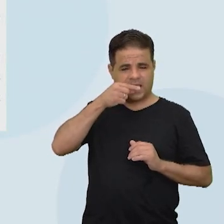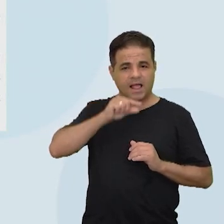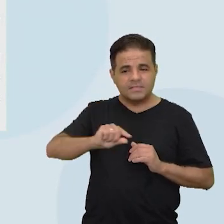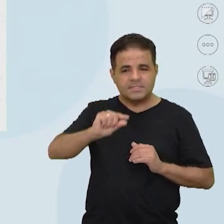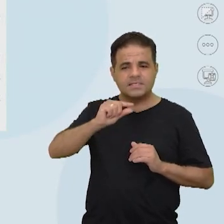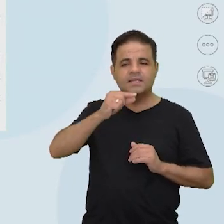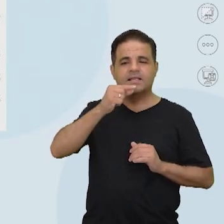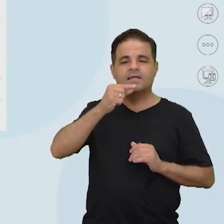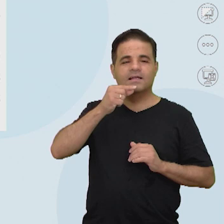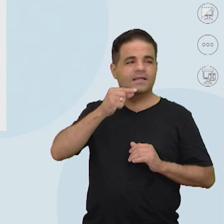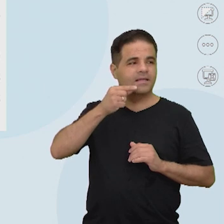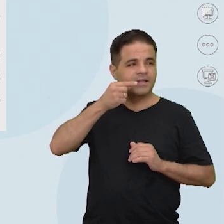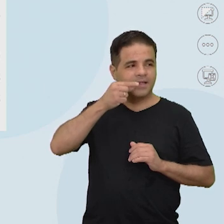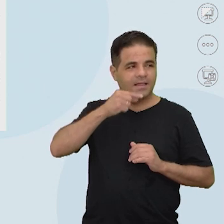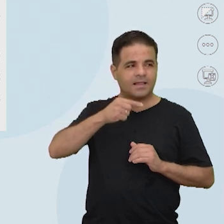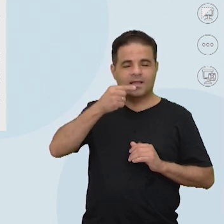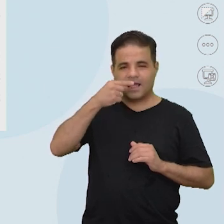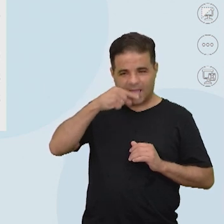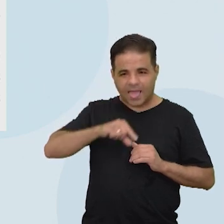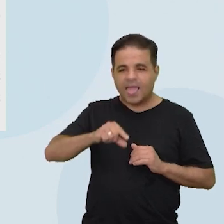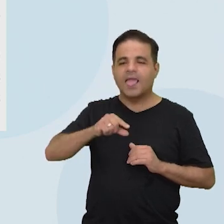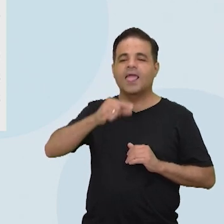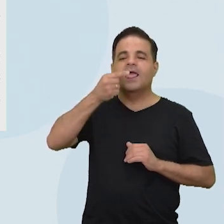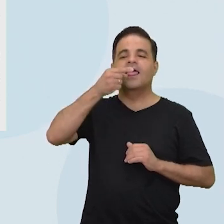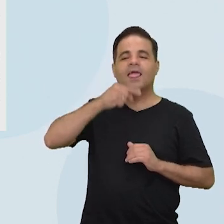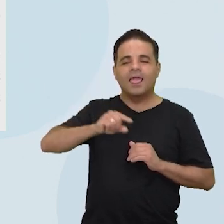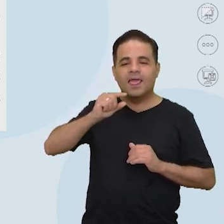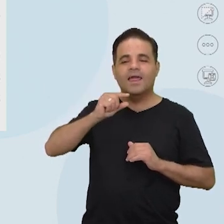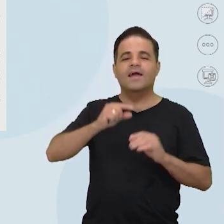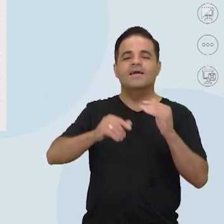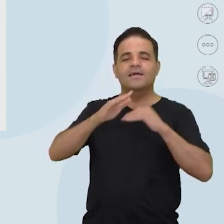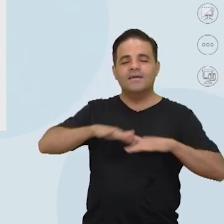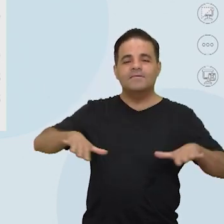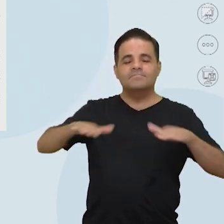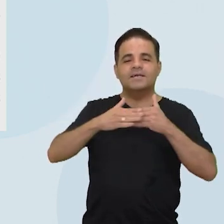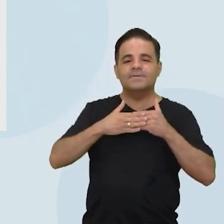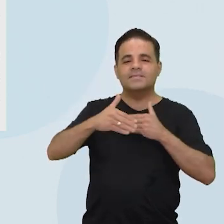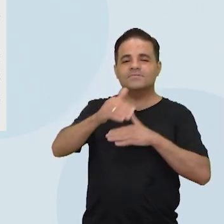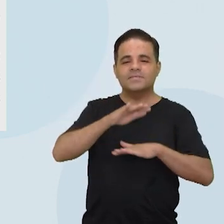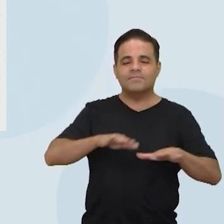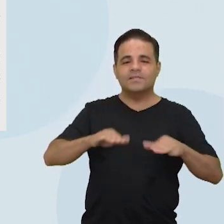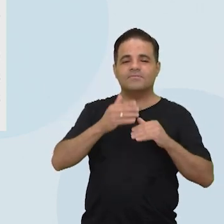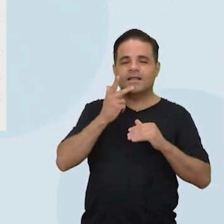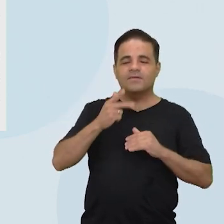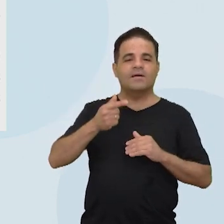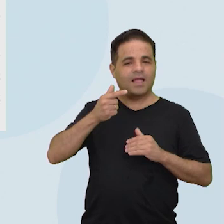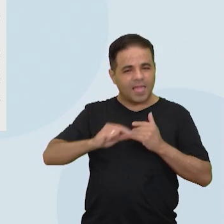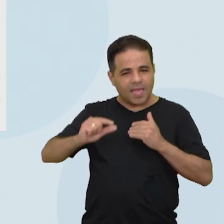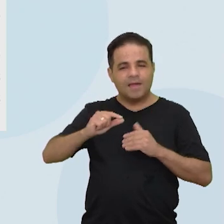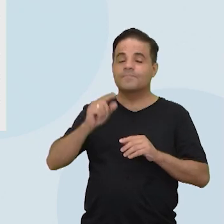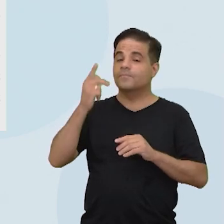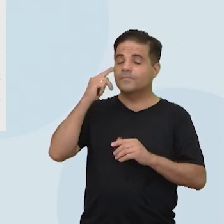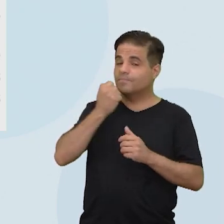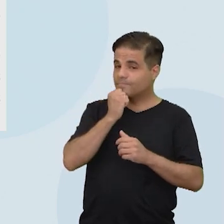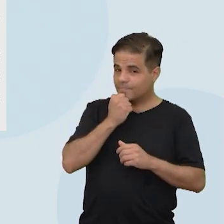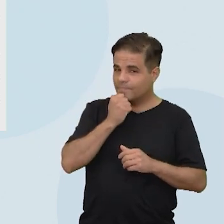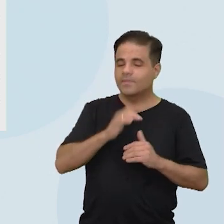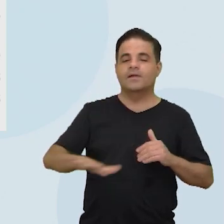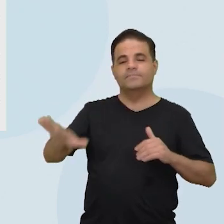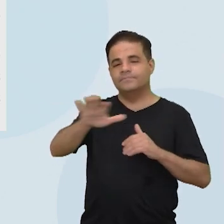mais famosa aí da física, né? Tem o pessoal com tatuagem, né? Com camisa,